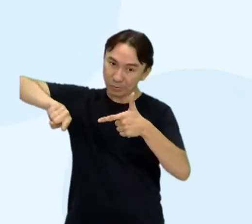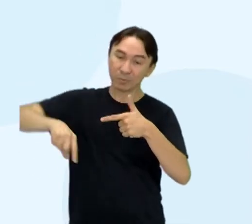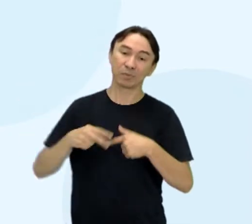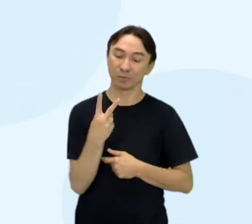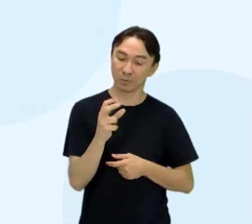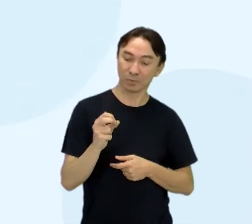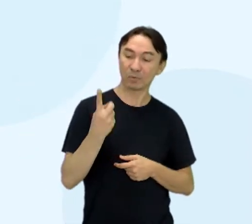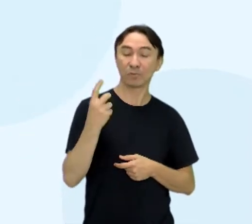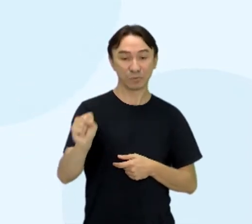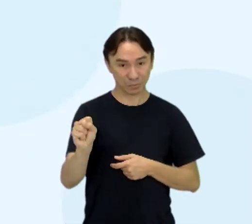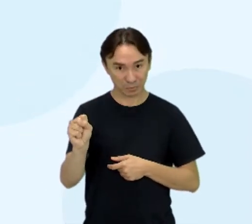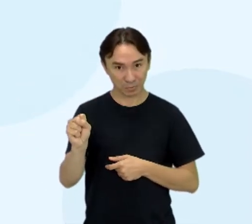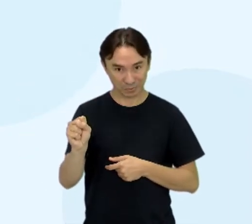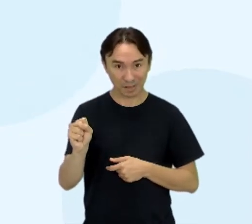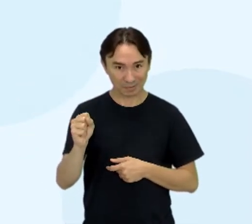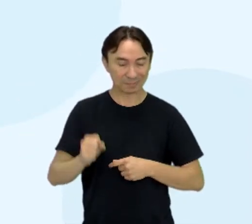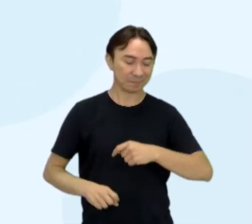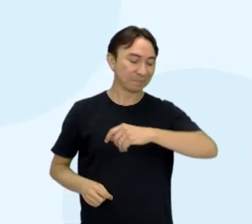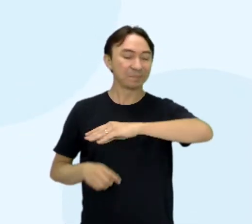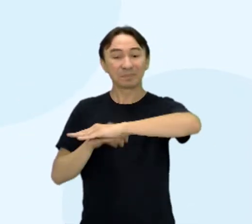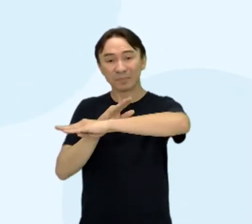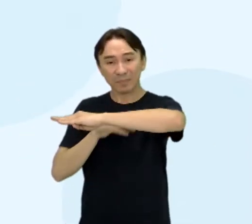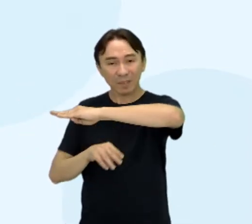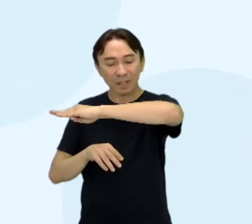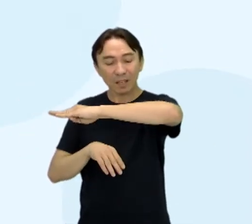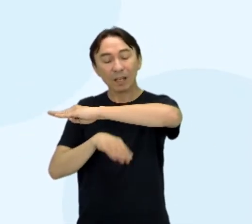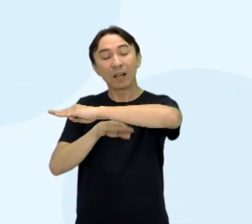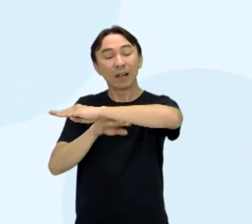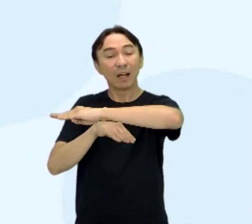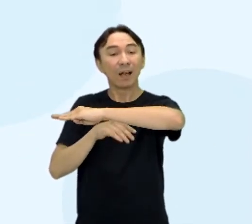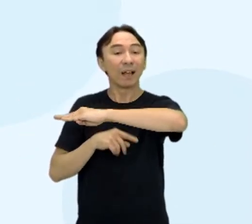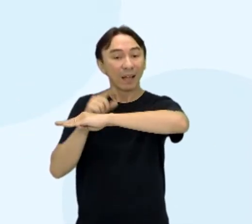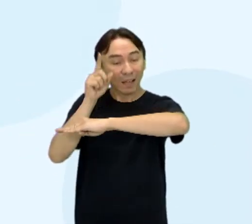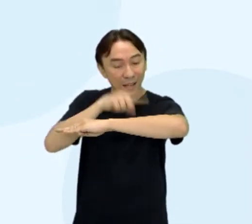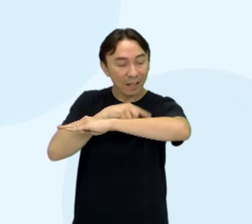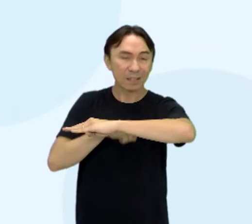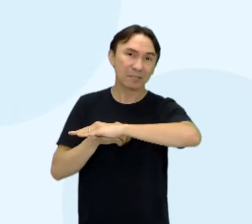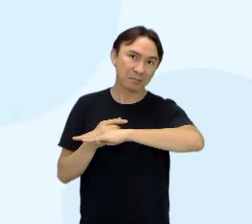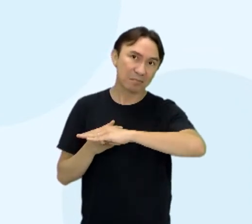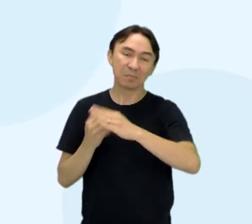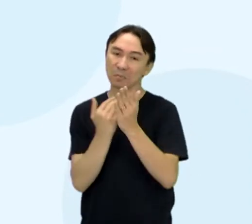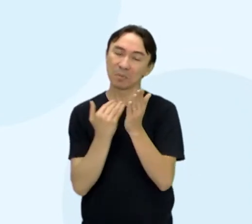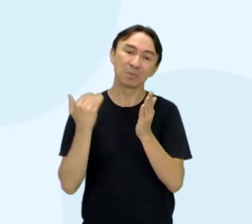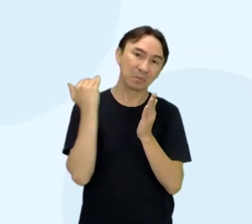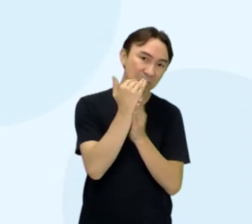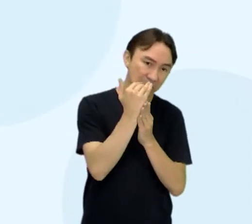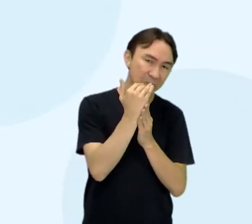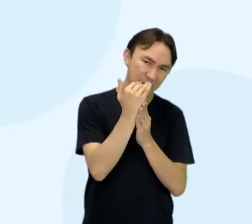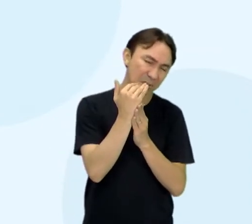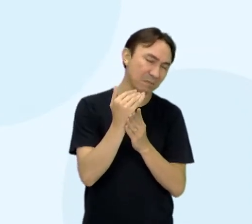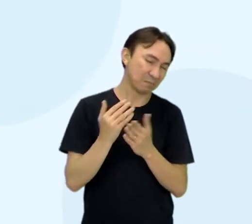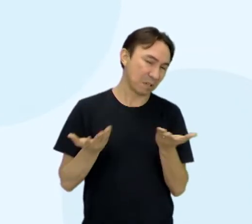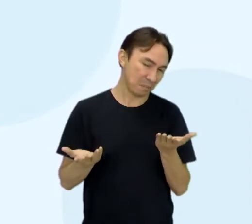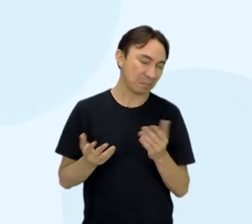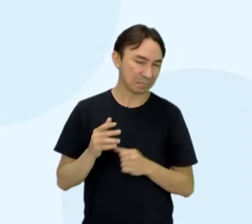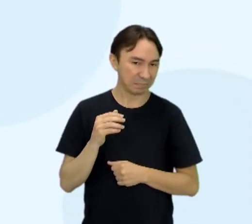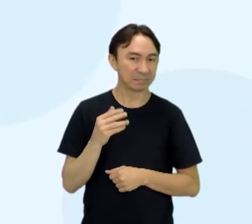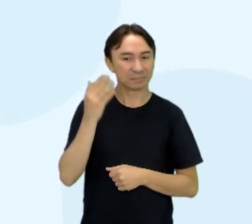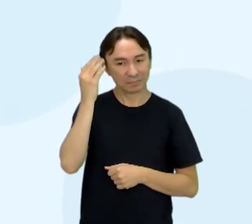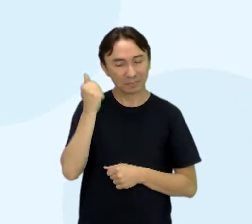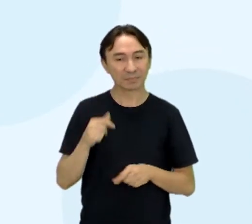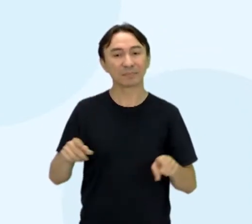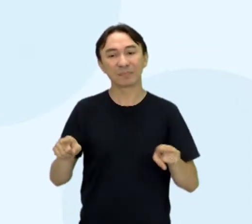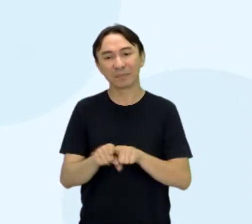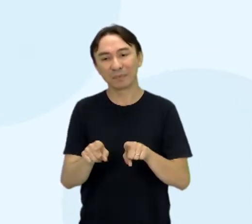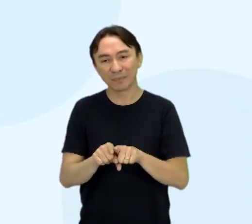como denominador, o que é? É a mais baixa, por quê? Porque a gente sabe que aumentou. Poderia diminuir, repito, mas não é o caso, né? Coloquei outra imagem